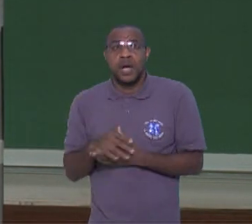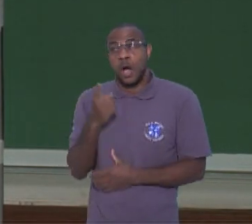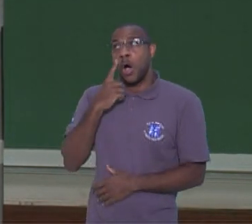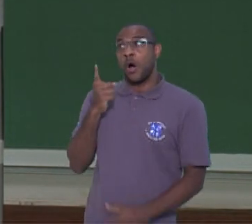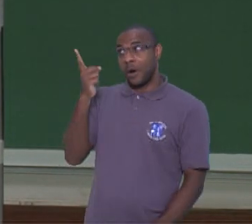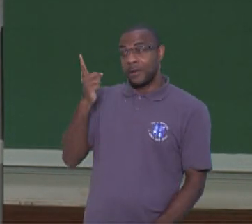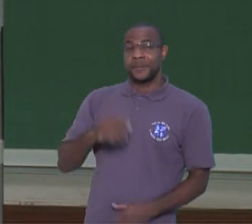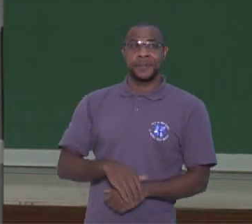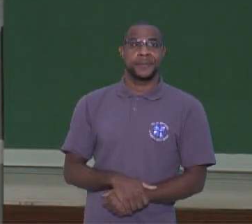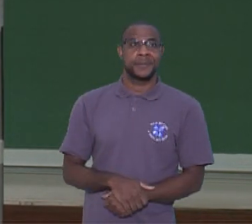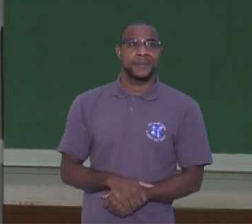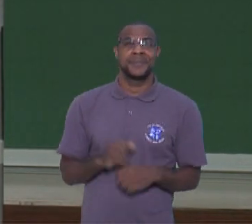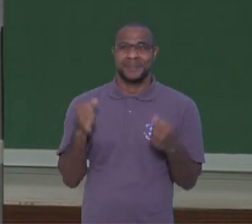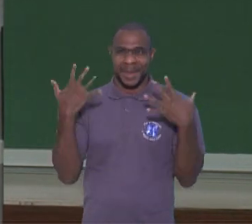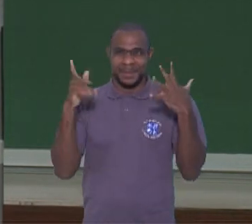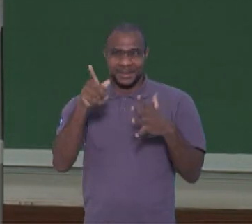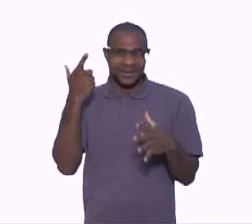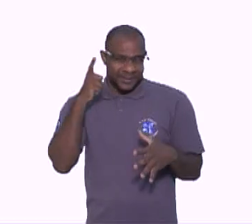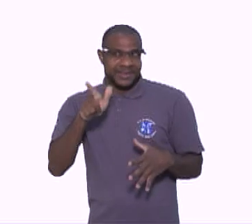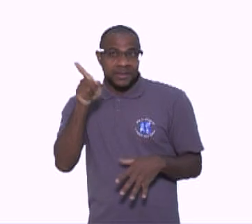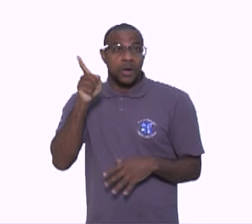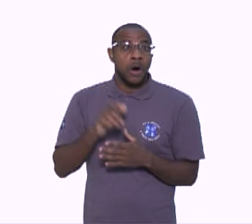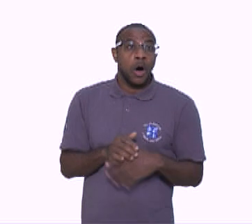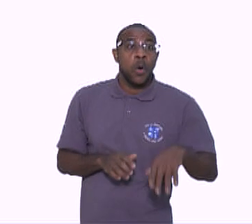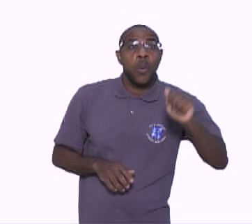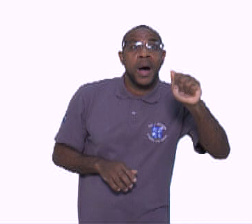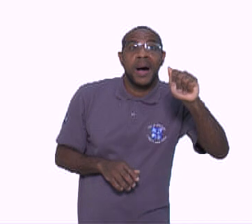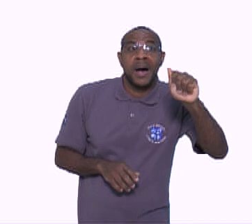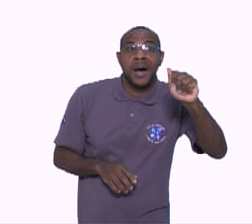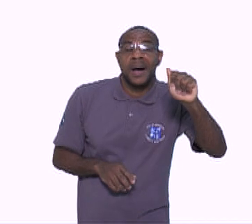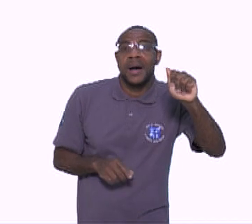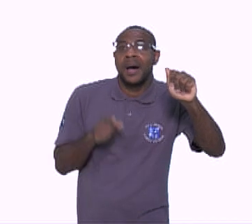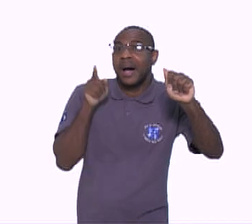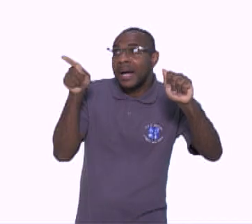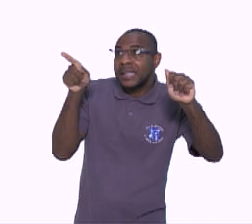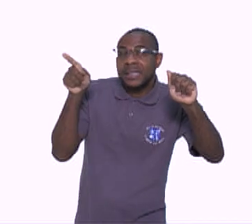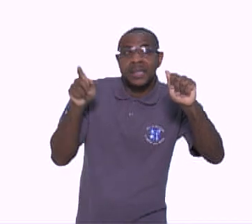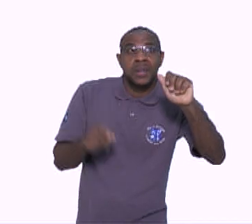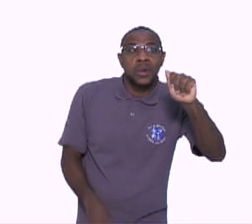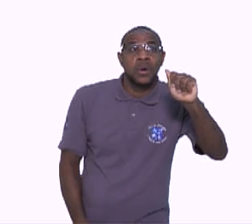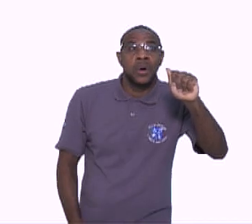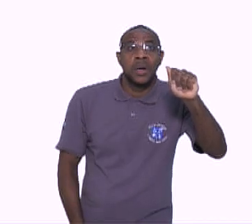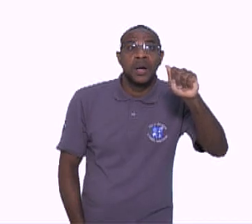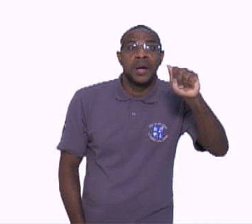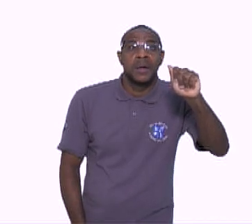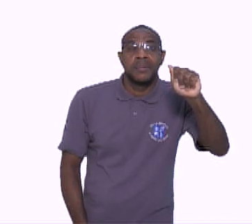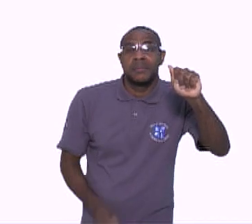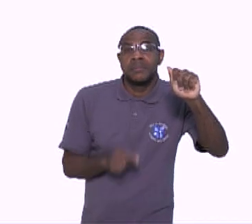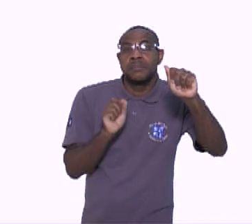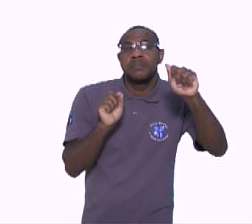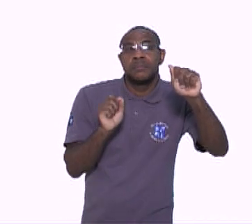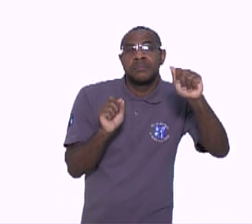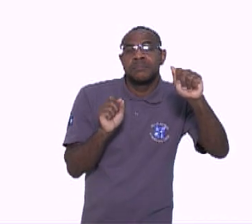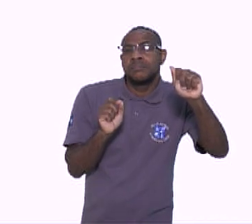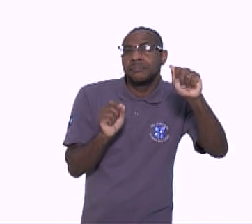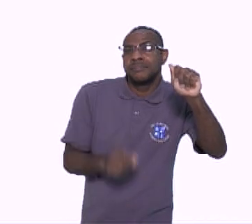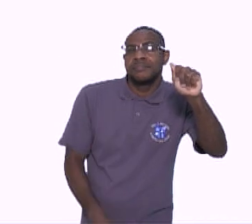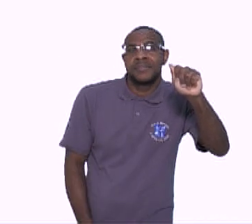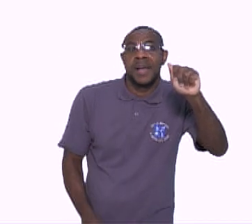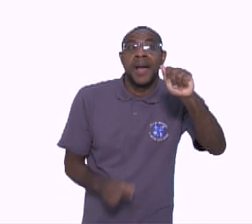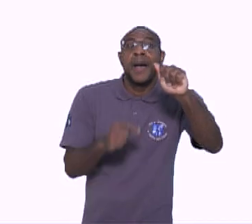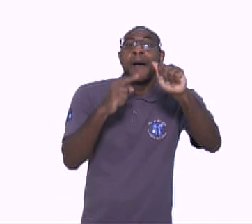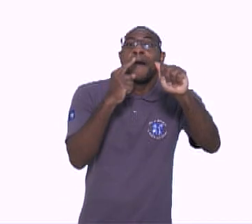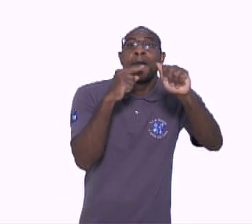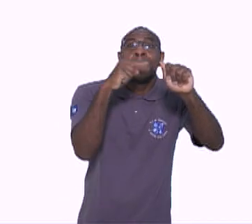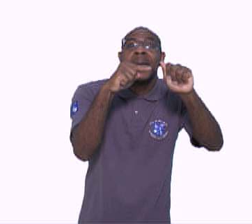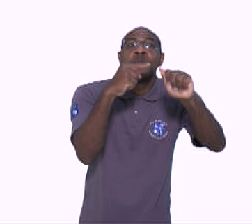só, parabéns para você. O A aqui é, no caso,